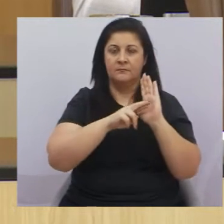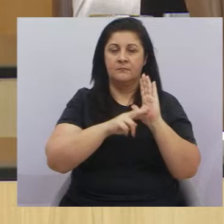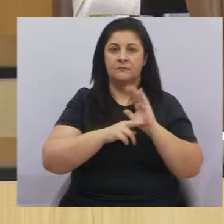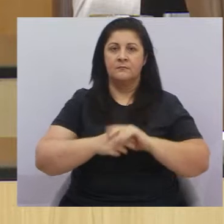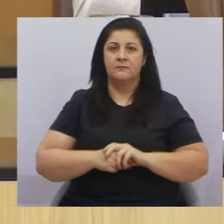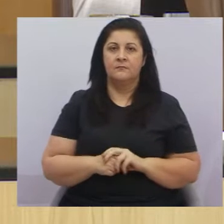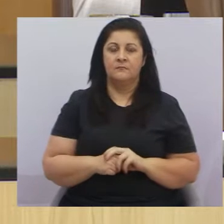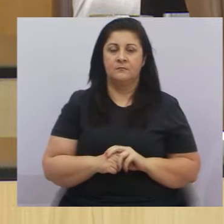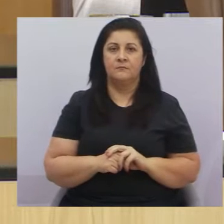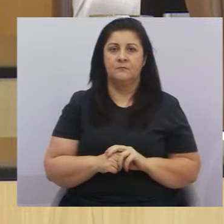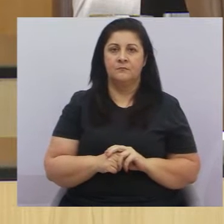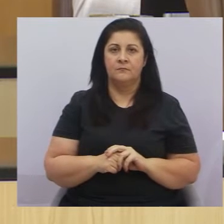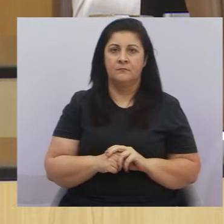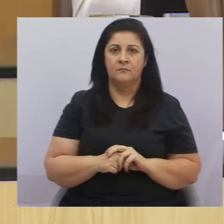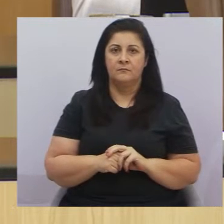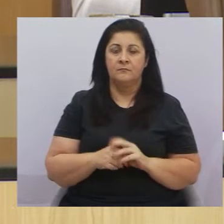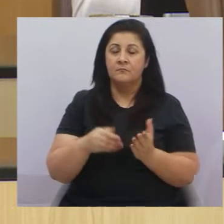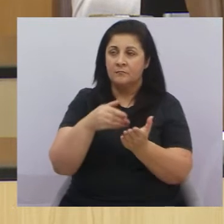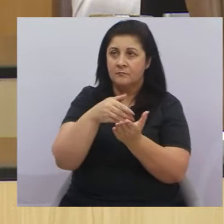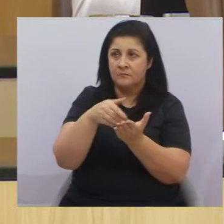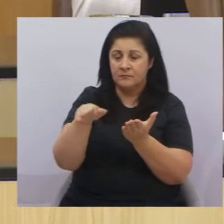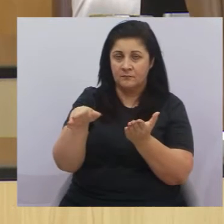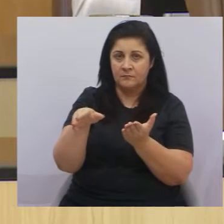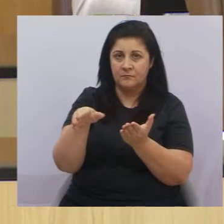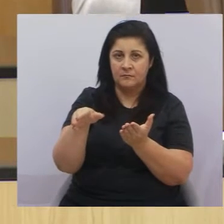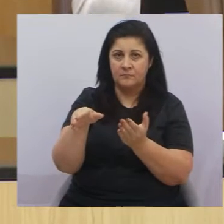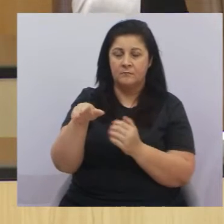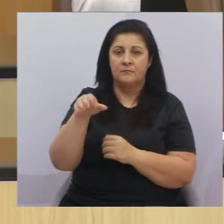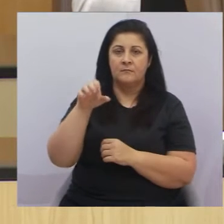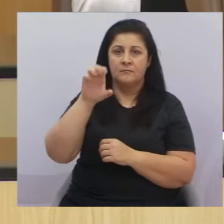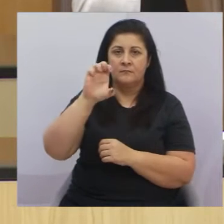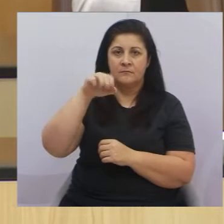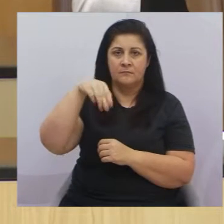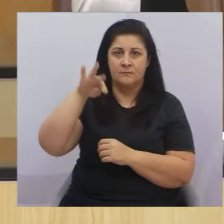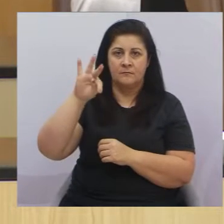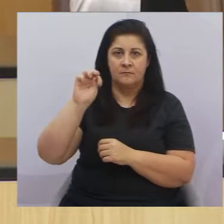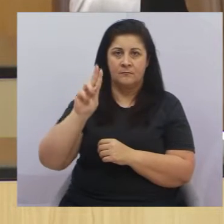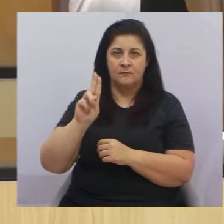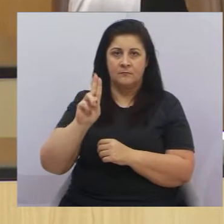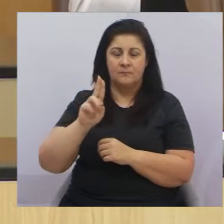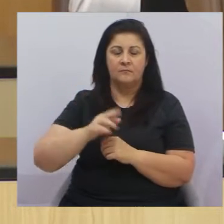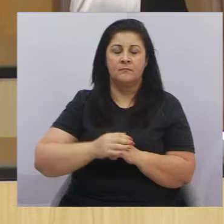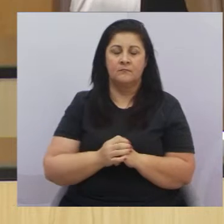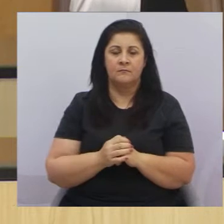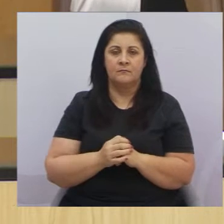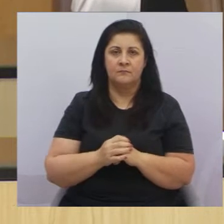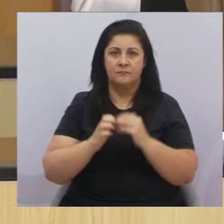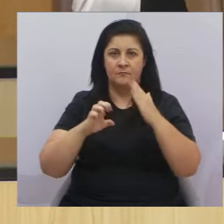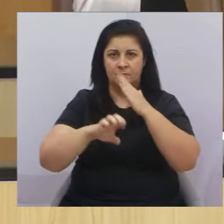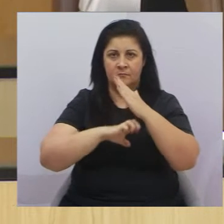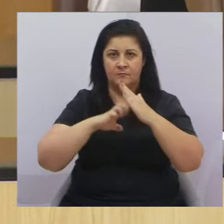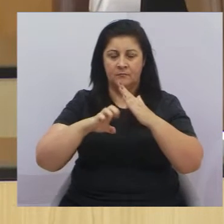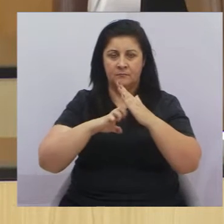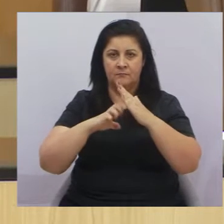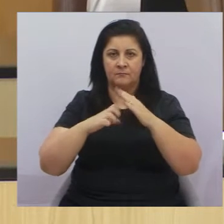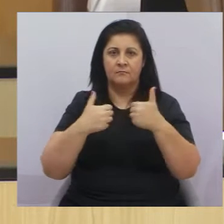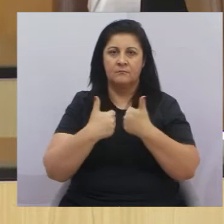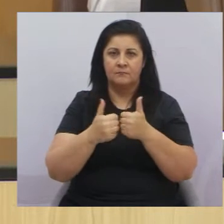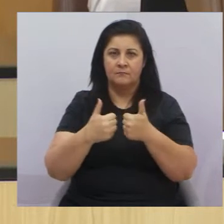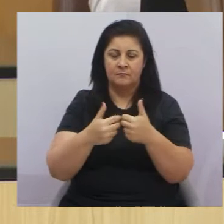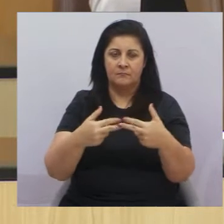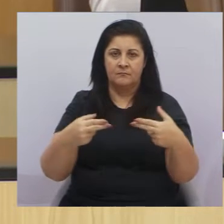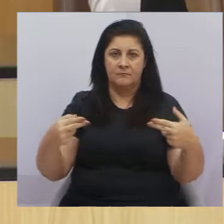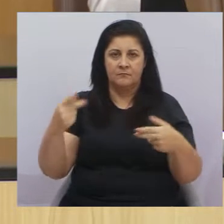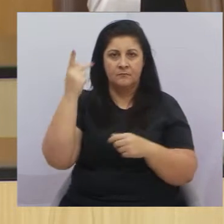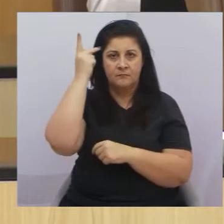regimentais, seja oficiado a EMTU, Empresa Metropolitana de Transporte Urbano de